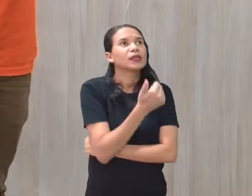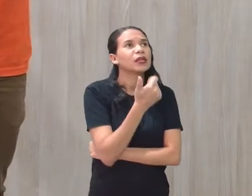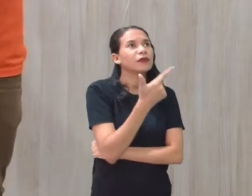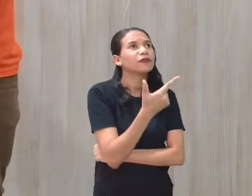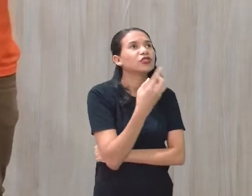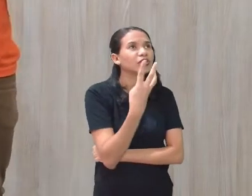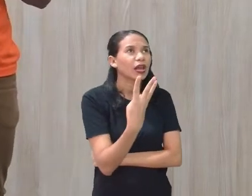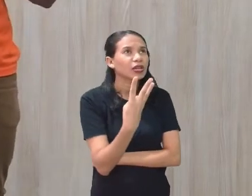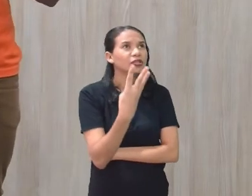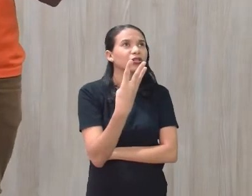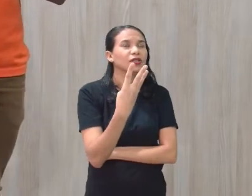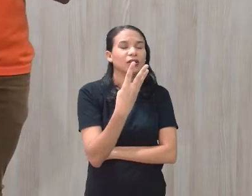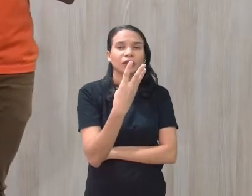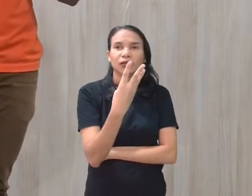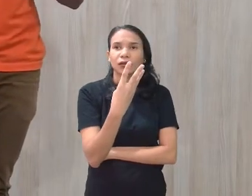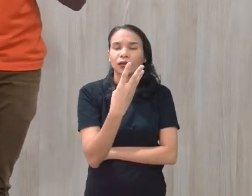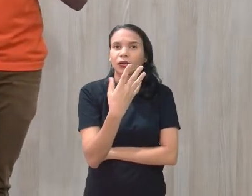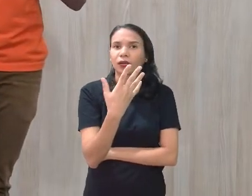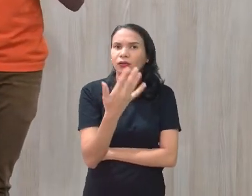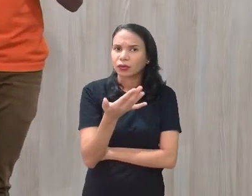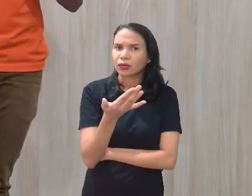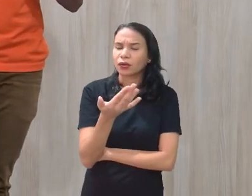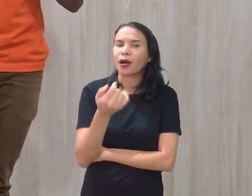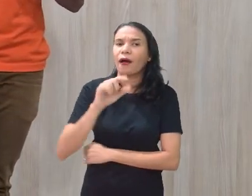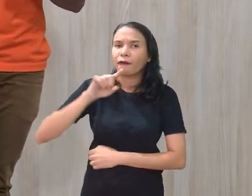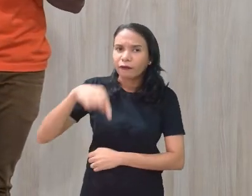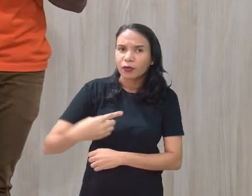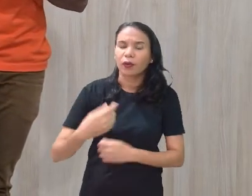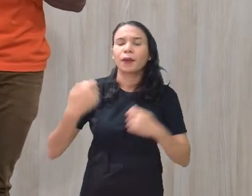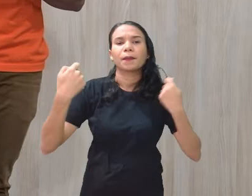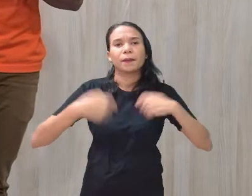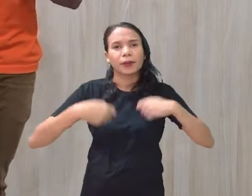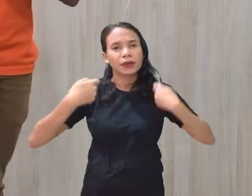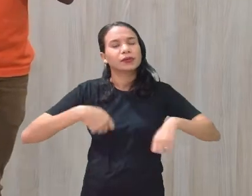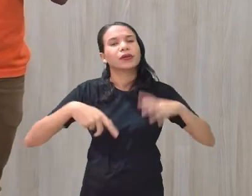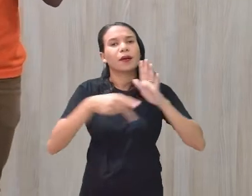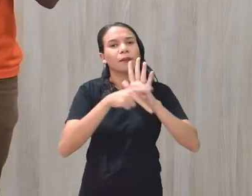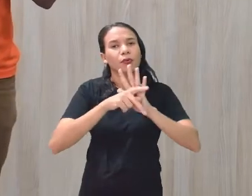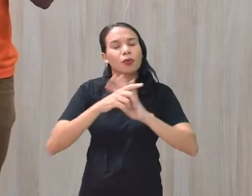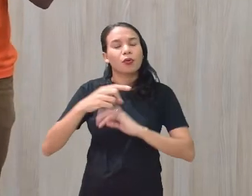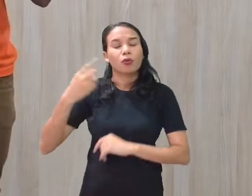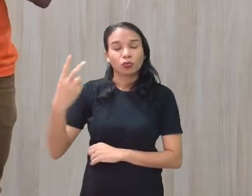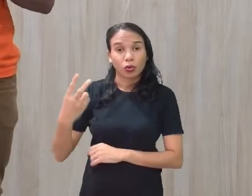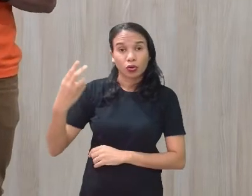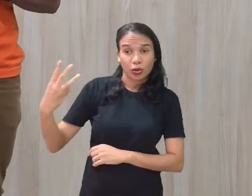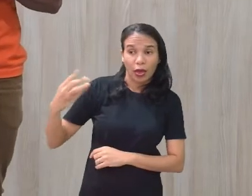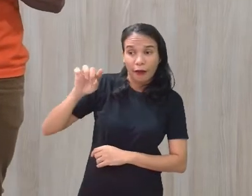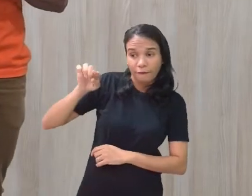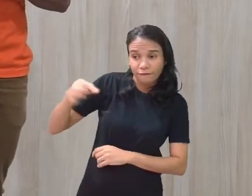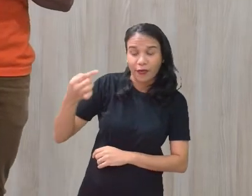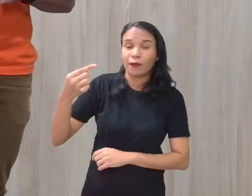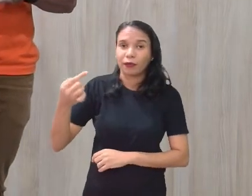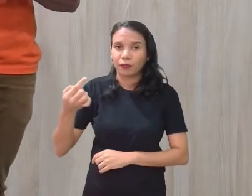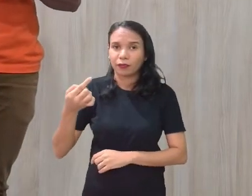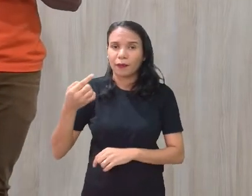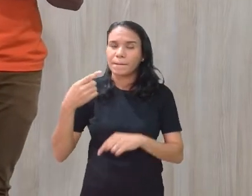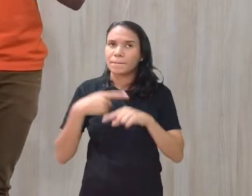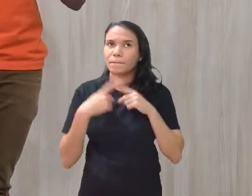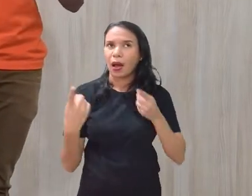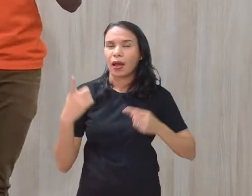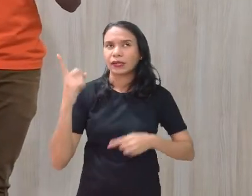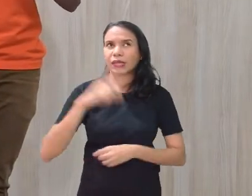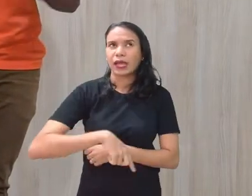123 décimos. Então, a vírgula teria que ficar entre o 2 e o 3. Mas se